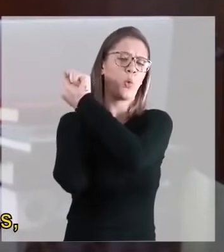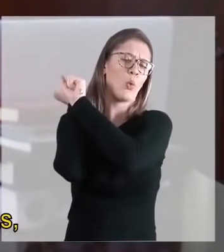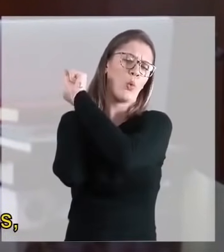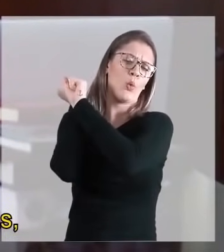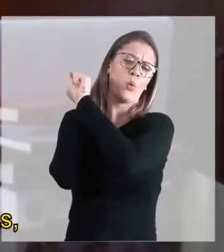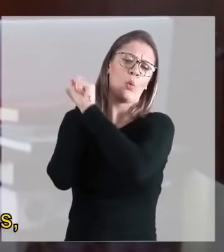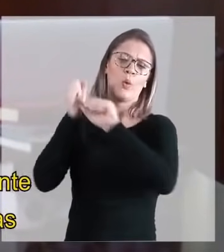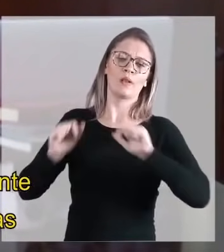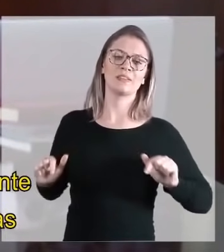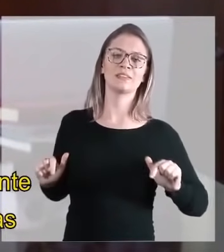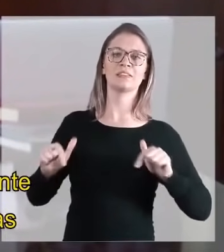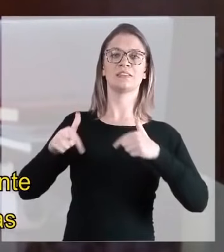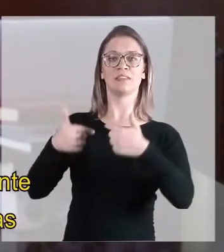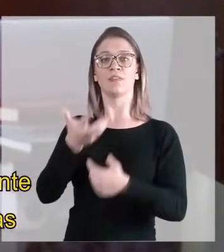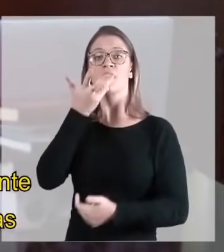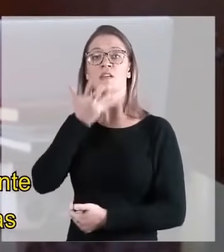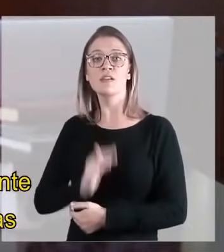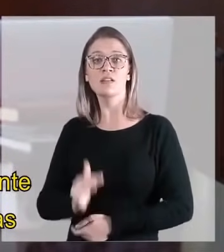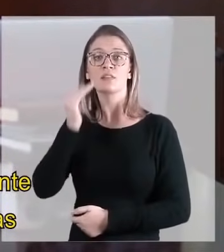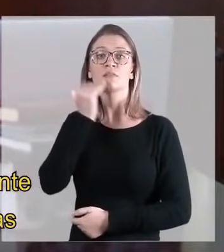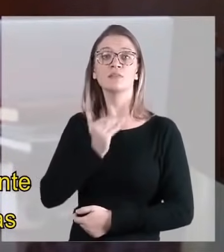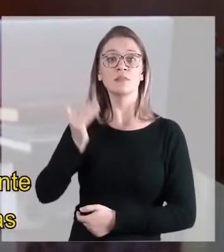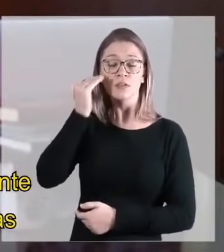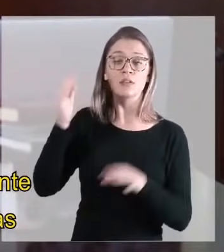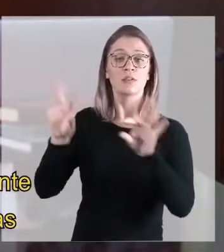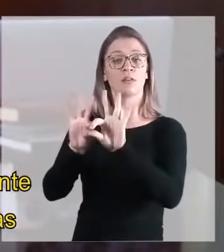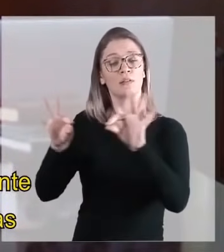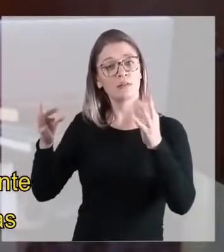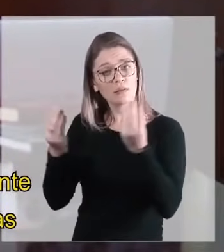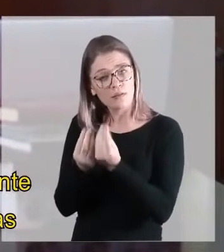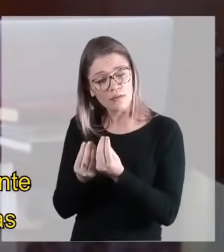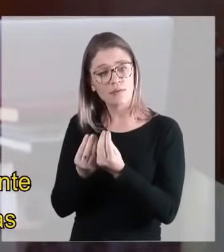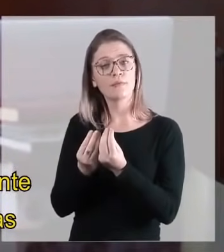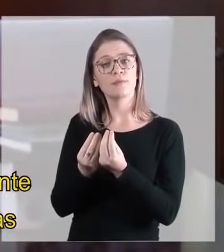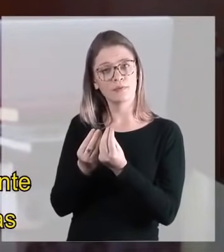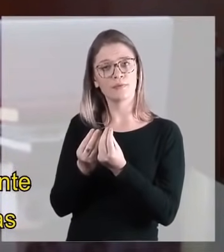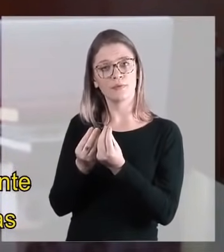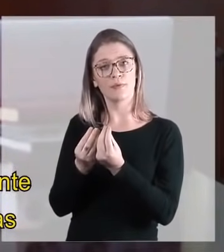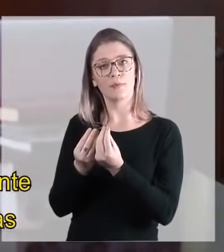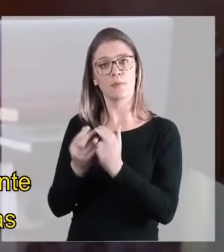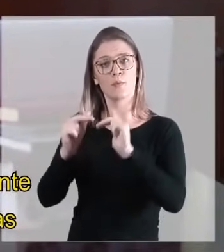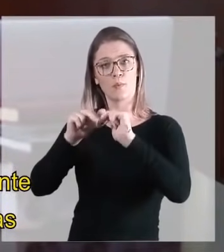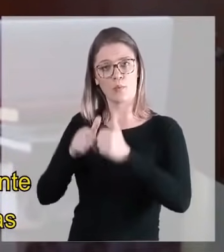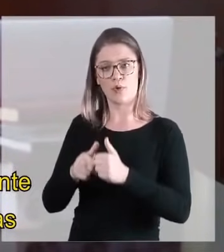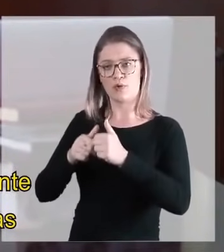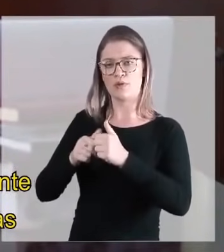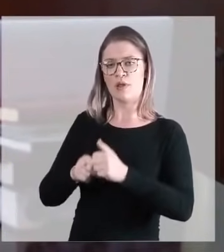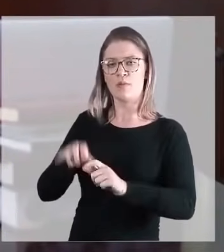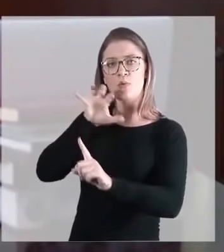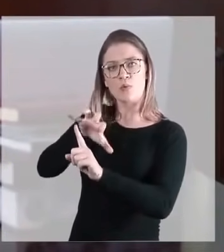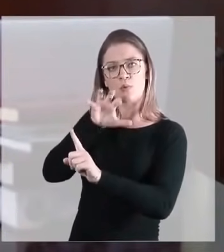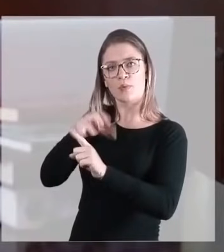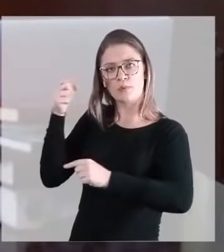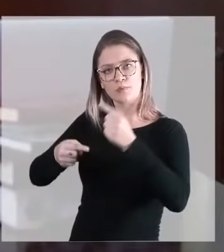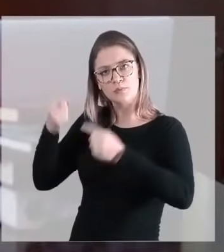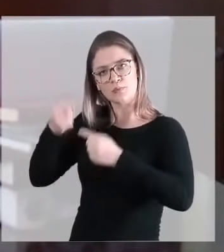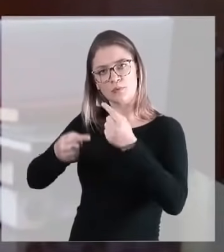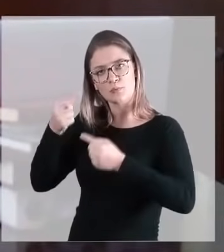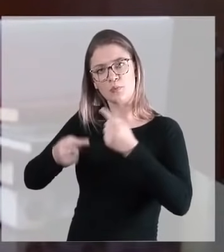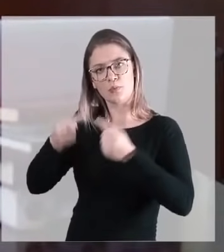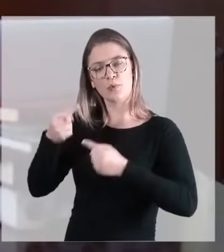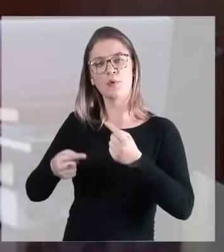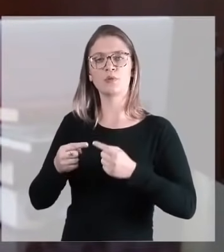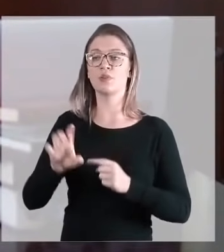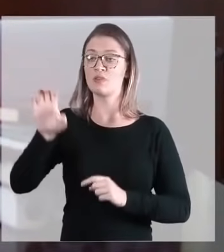em defesa das crianças, dos adolescentes e das famílias, diante das doutrinações políticas partidárias que podem ser de esquerda ou